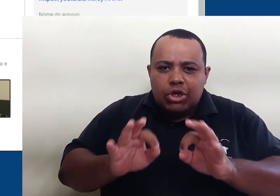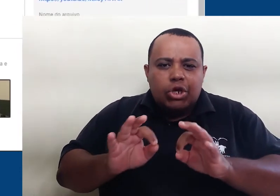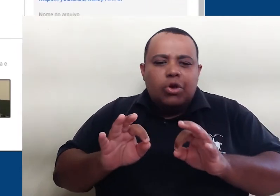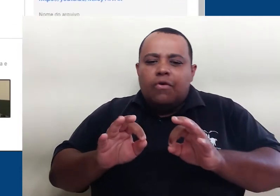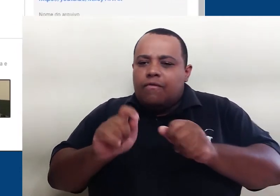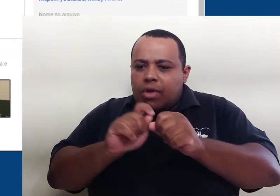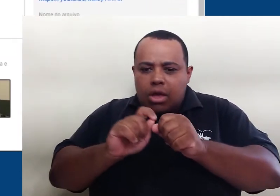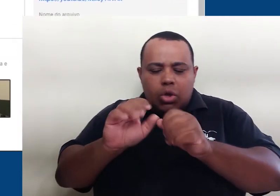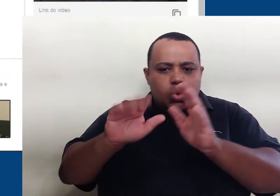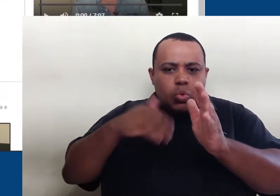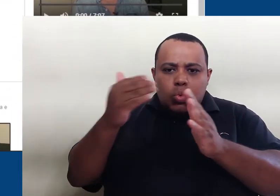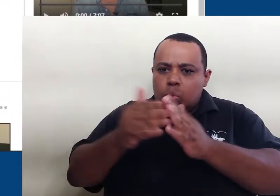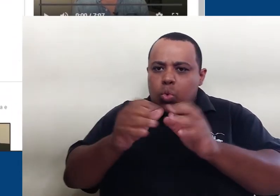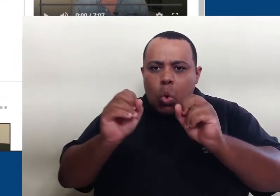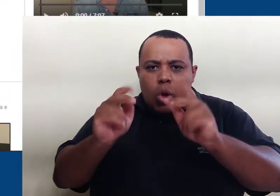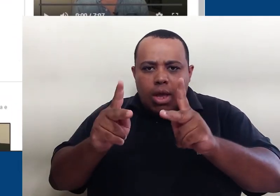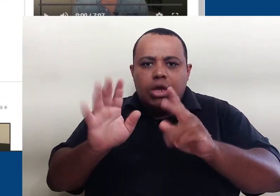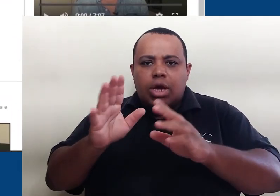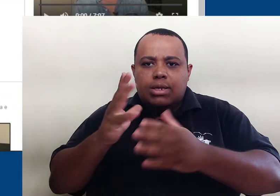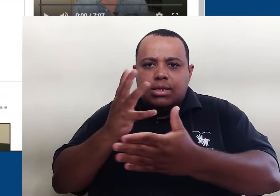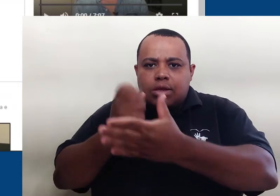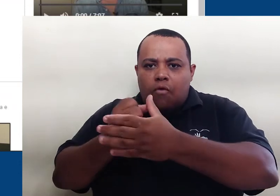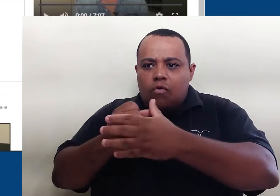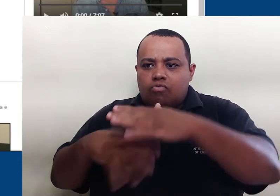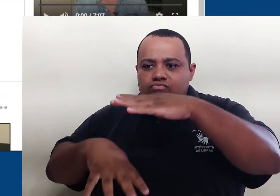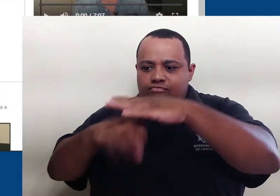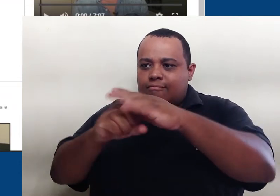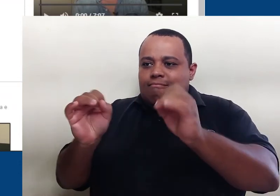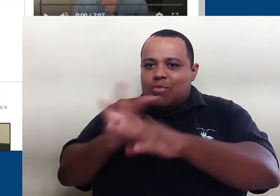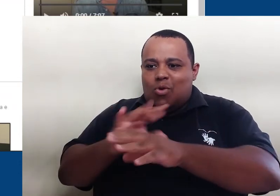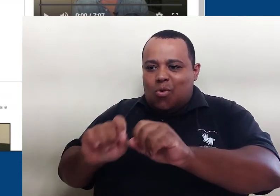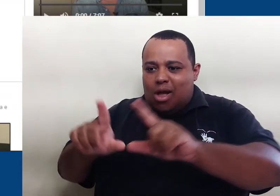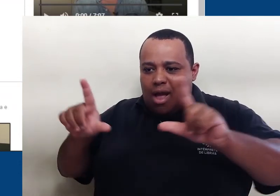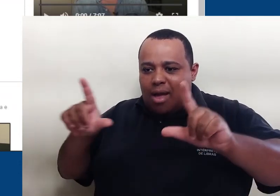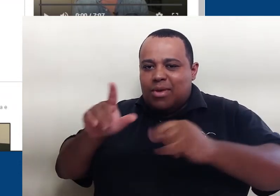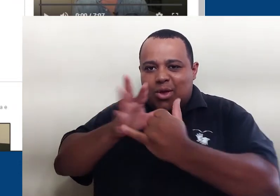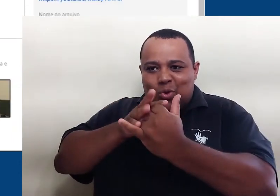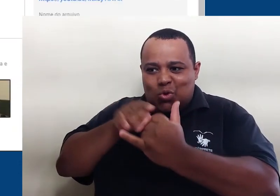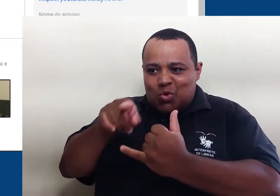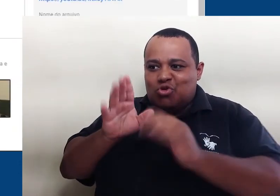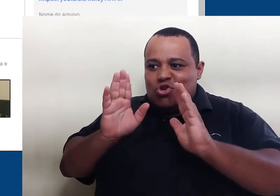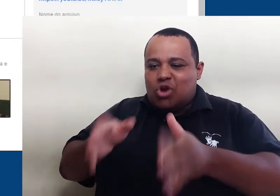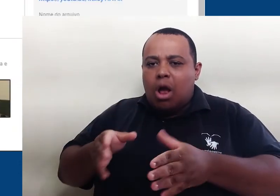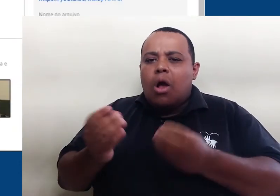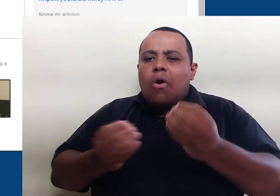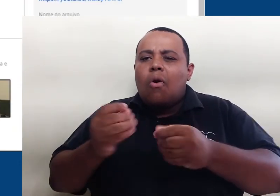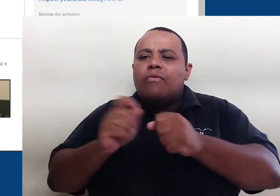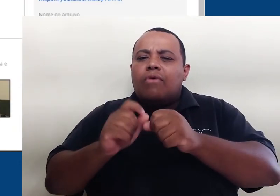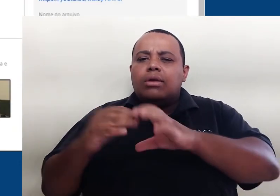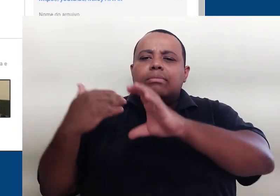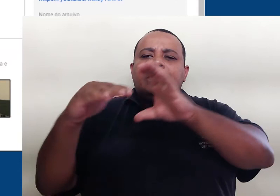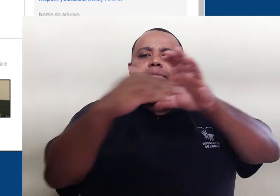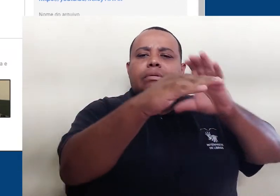pode colocar aqui a sua personalizada. E agora como que a gente vai disponibilizar, né, essa aula para os nossos alunos? Digamos que eu vou deixar realmente não